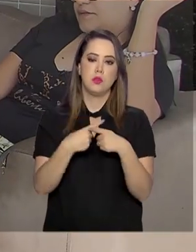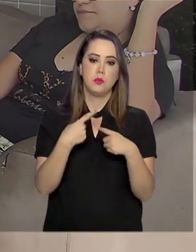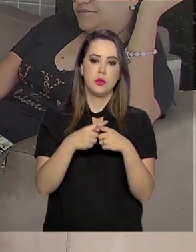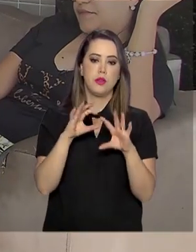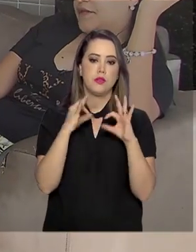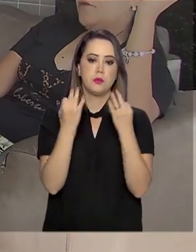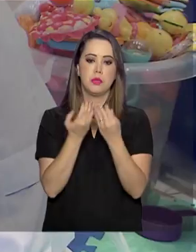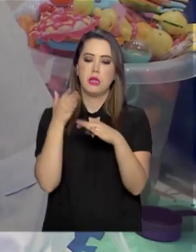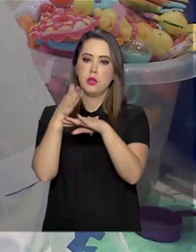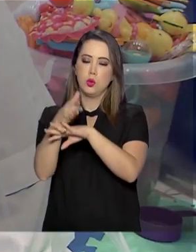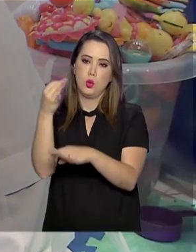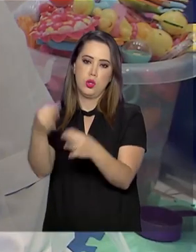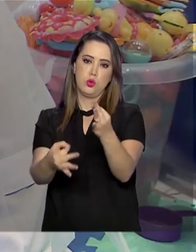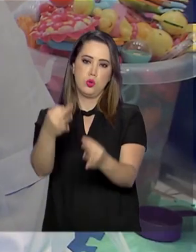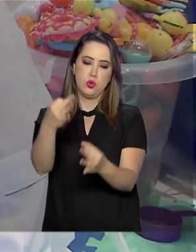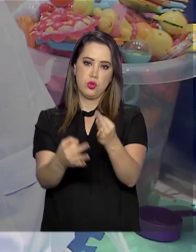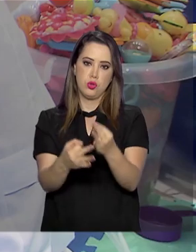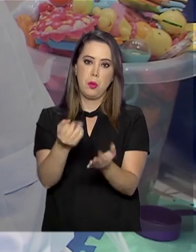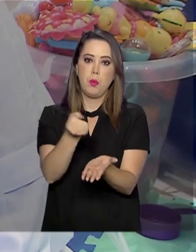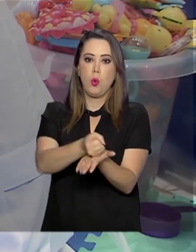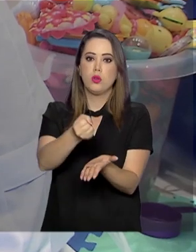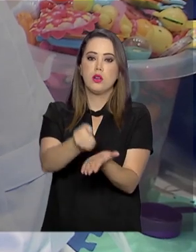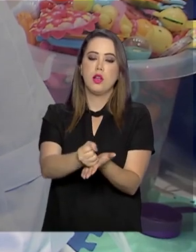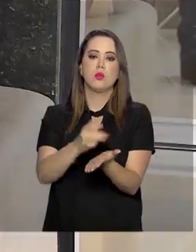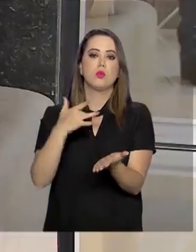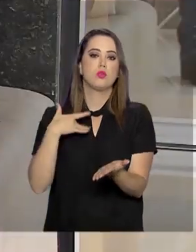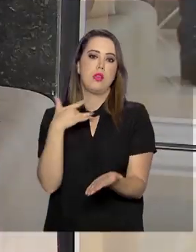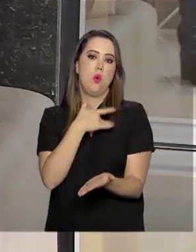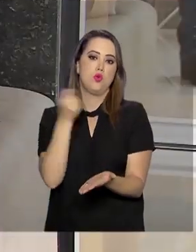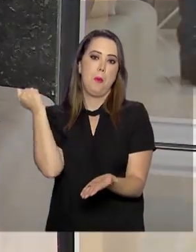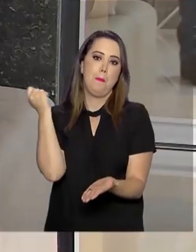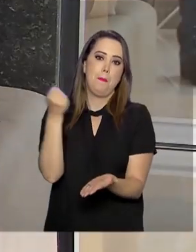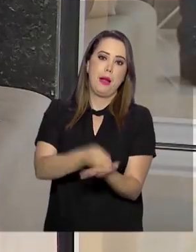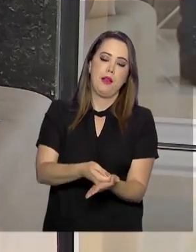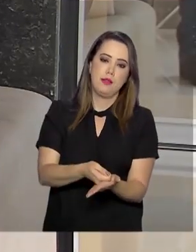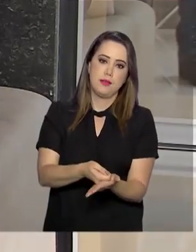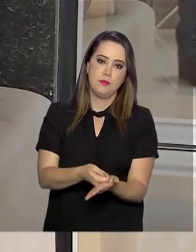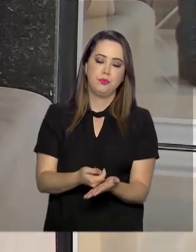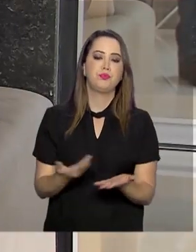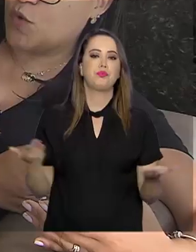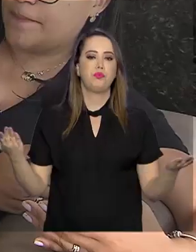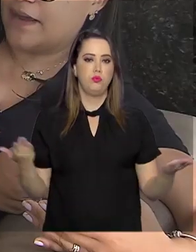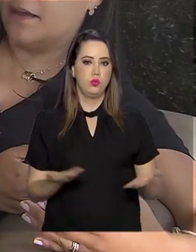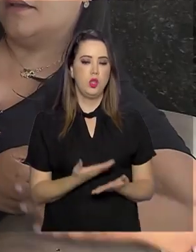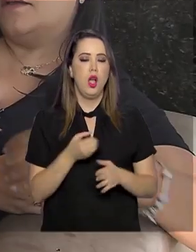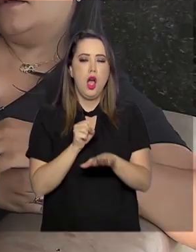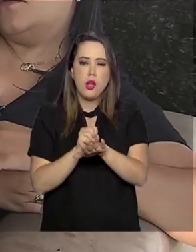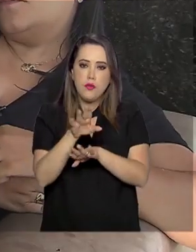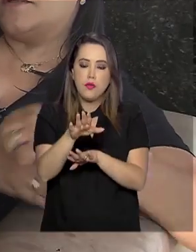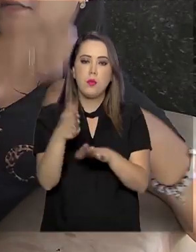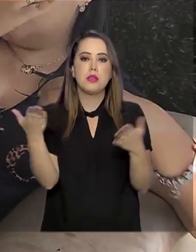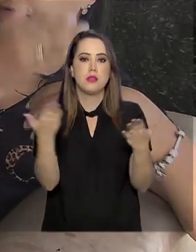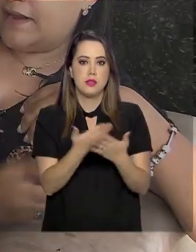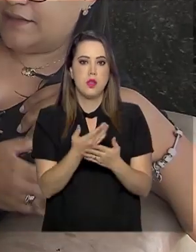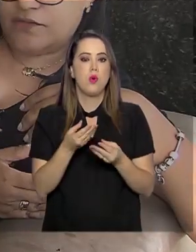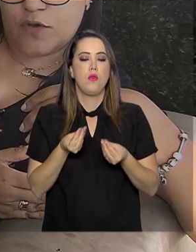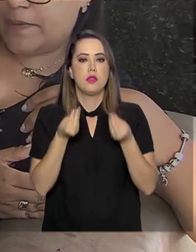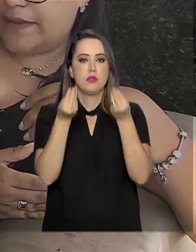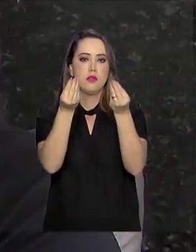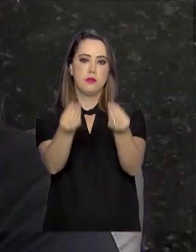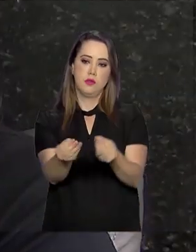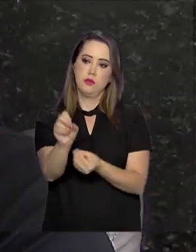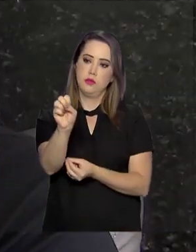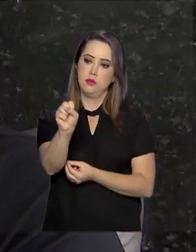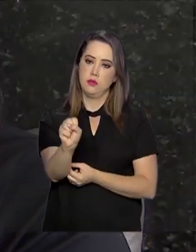entrou na justiça para que o plano de saúde de pagar se a notícia de que o medicamento agora vai estar na farmácia de alto custo